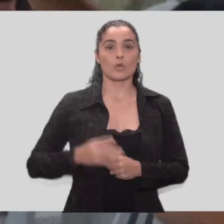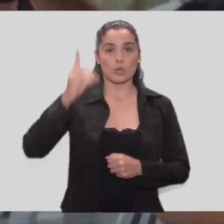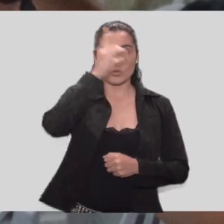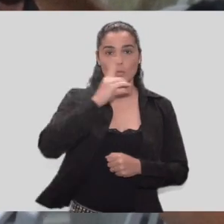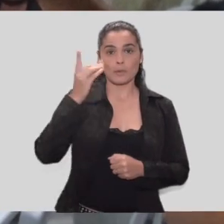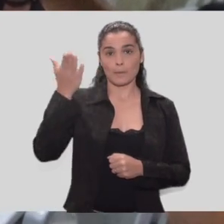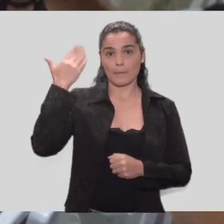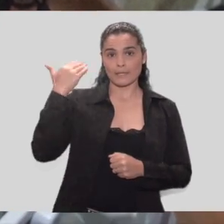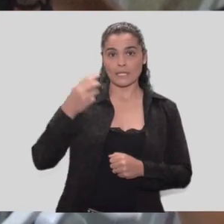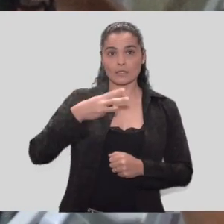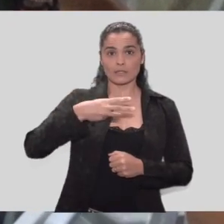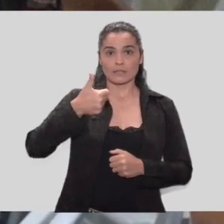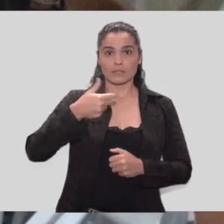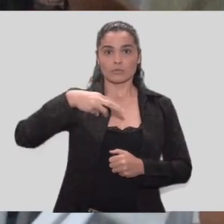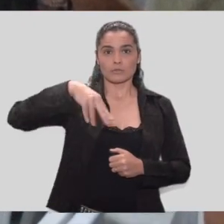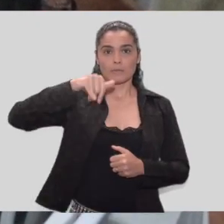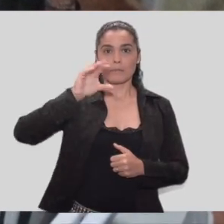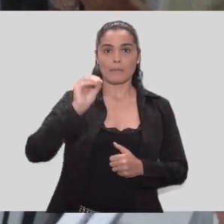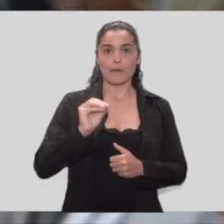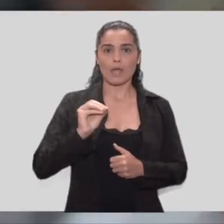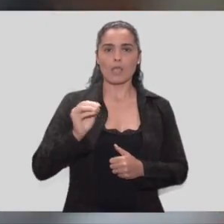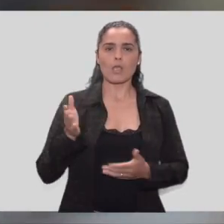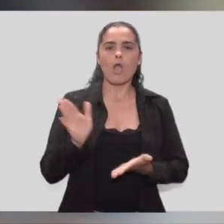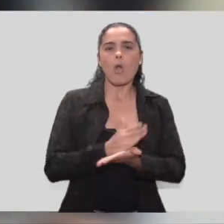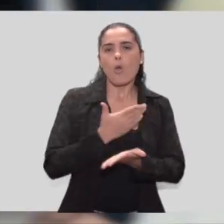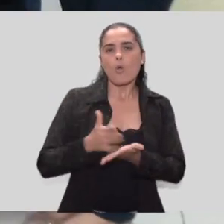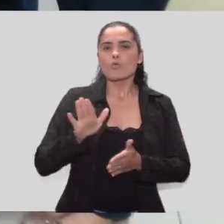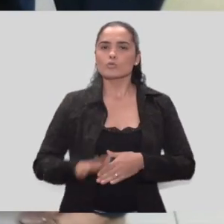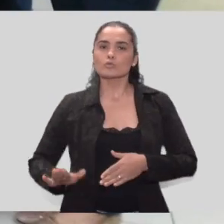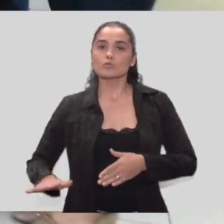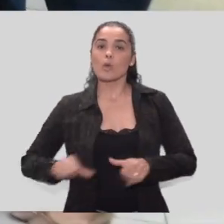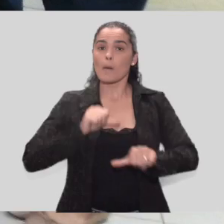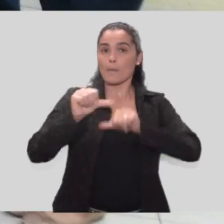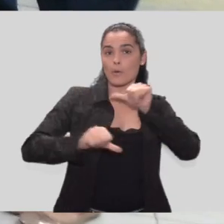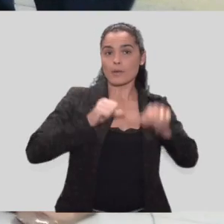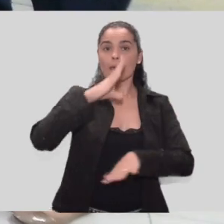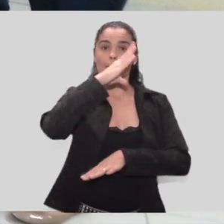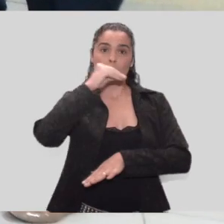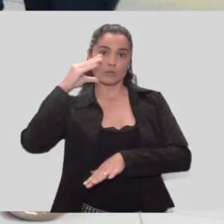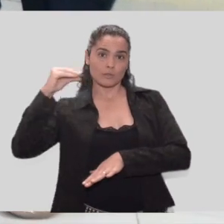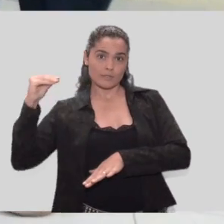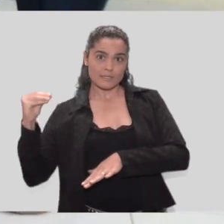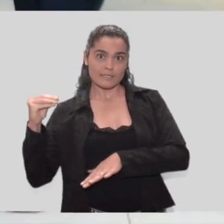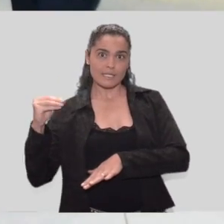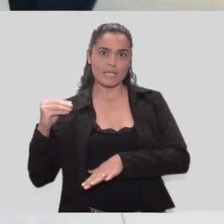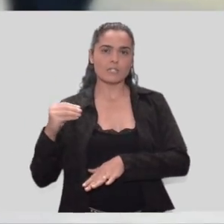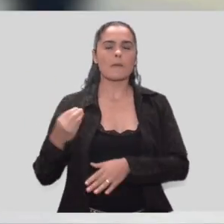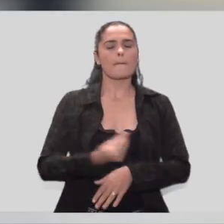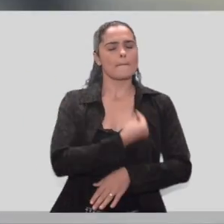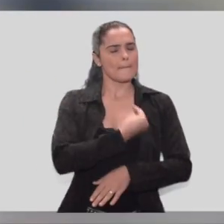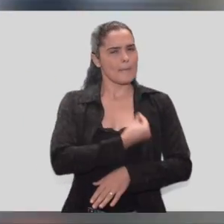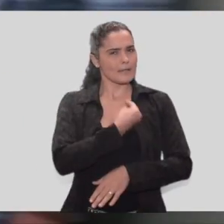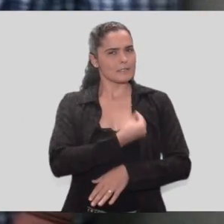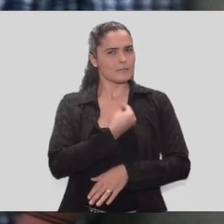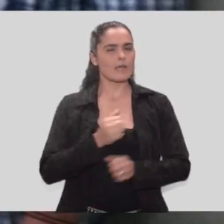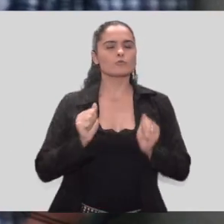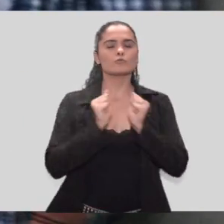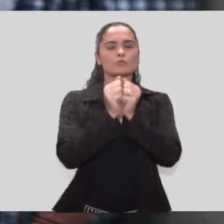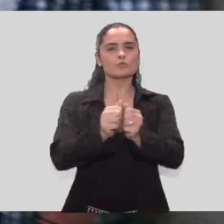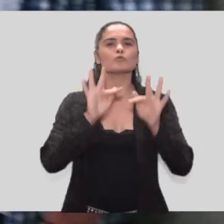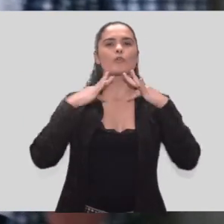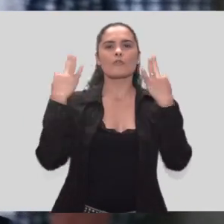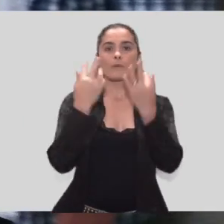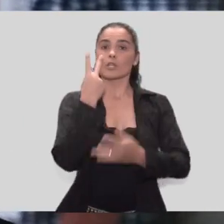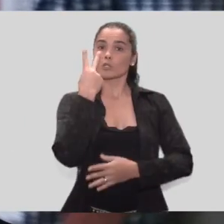No domingo passado, dia 31 de maio, alguns juniores fizeram a transição para o módulo dos adolescentes. Eles participaram com